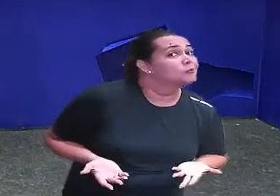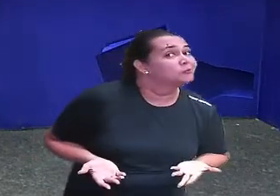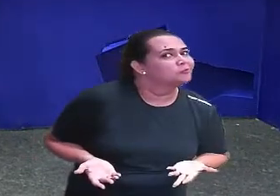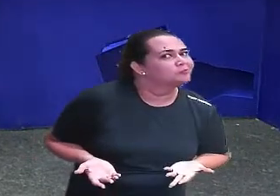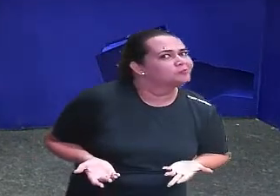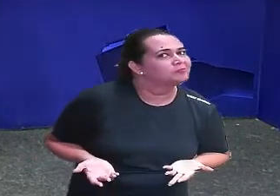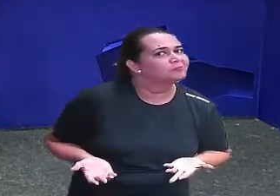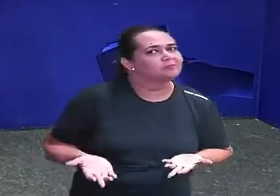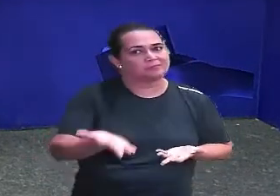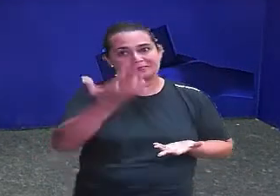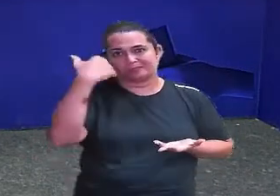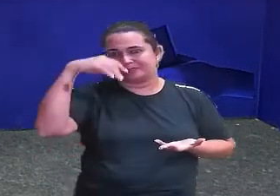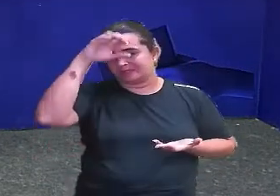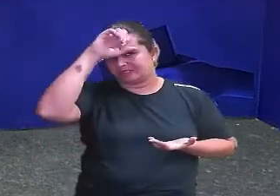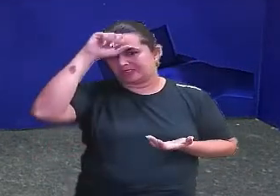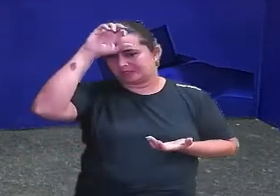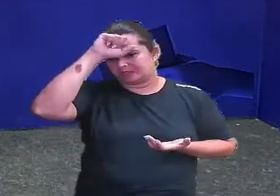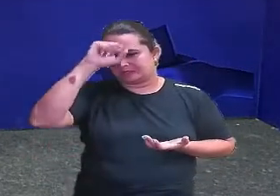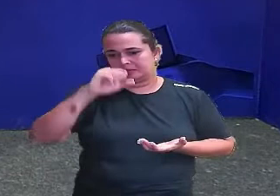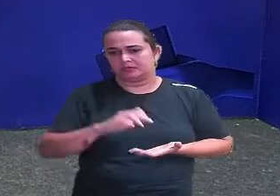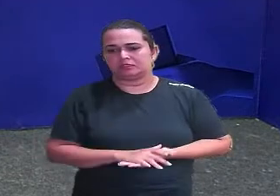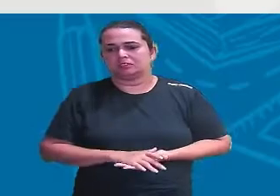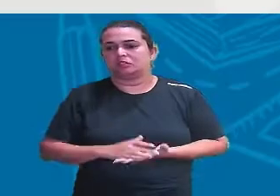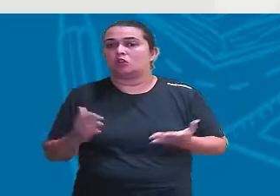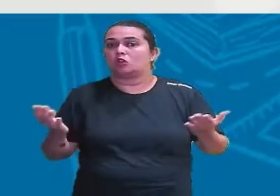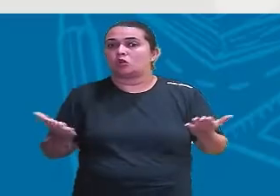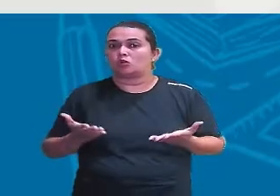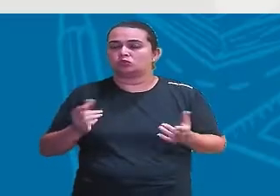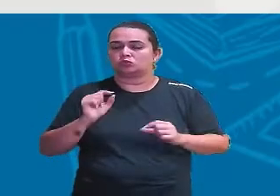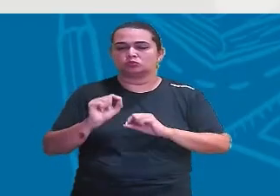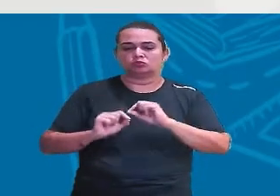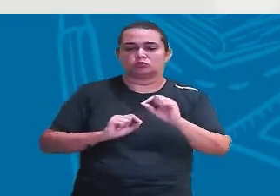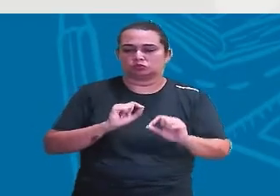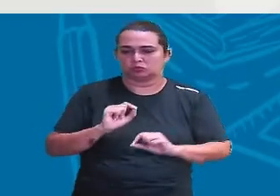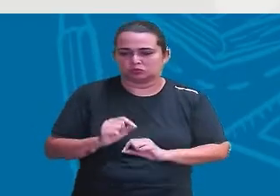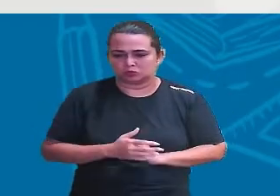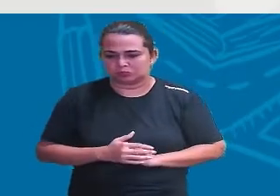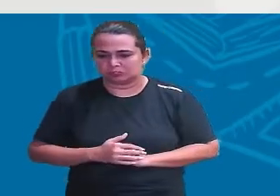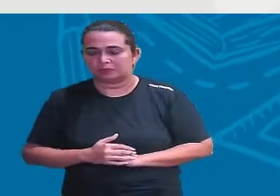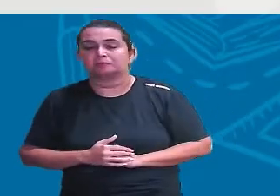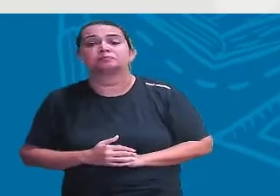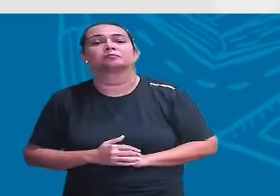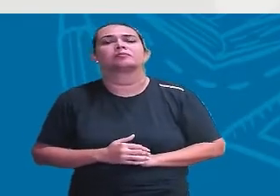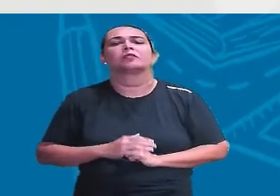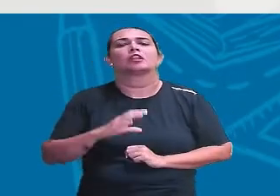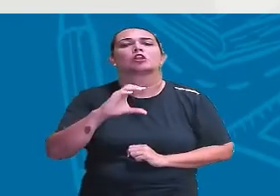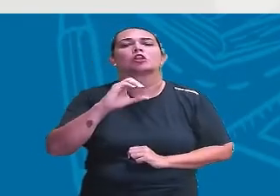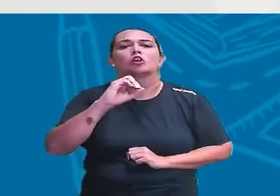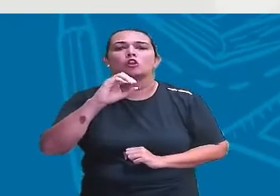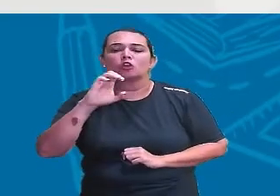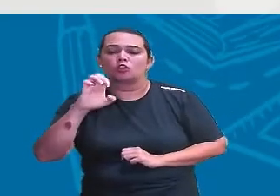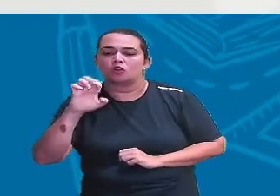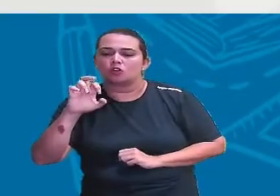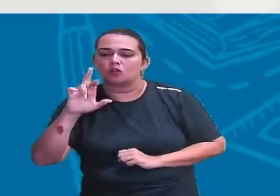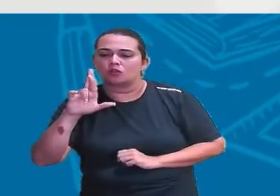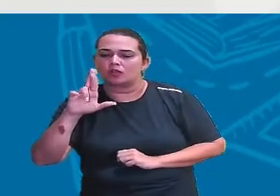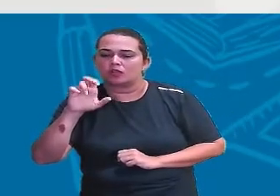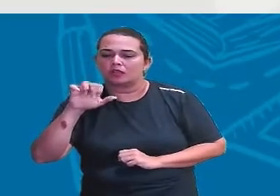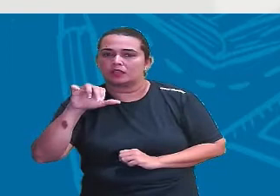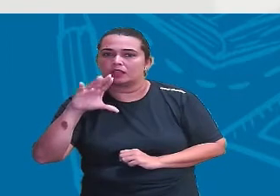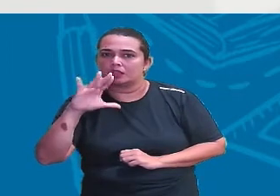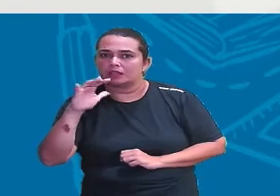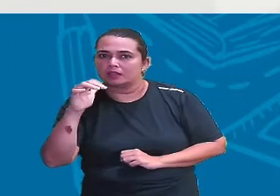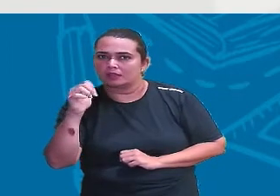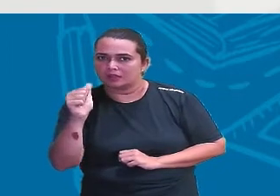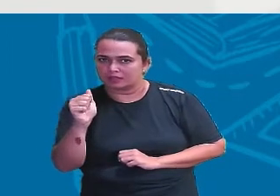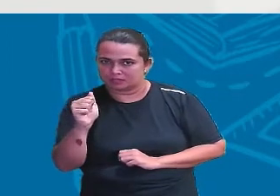hoje? Yes? O tema de hoje é esse: coerência e coesão. A gente já viu a primeira parte, que